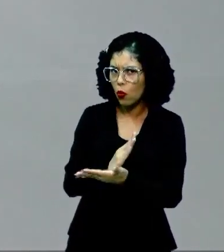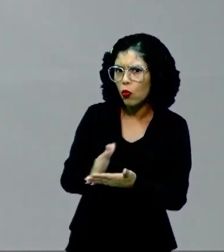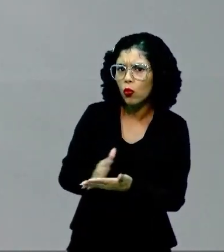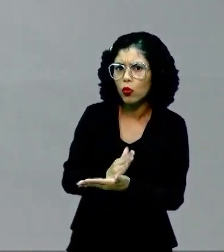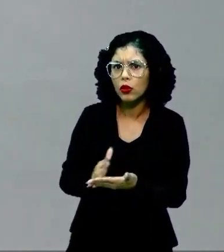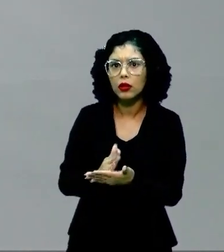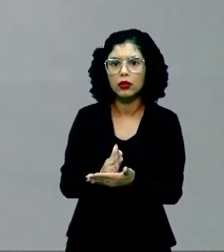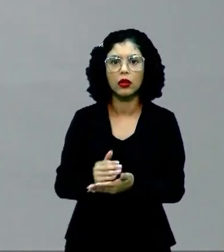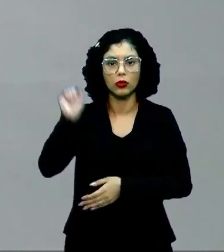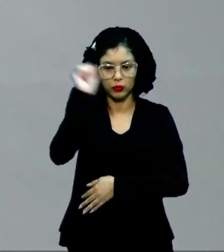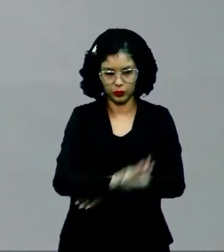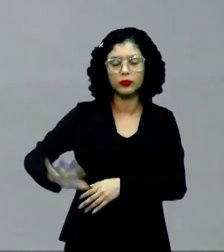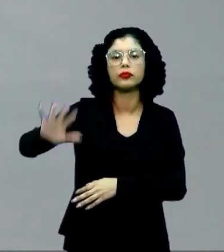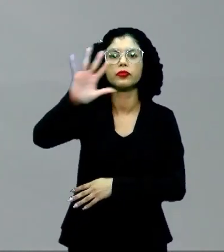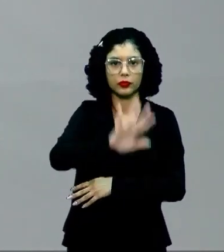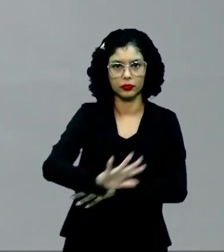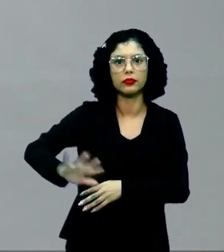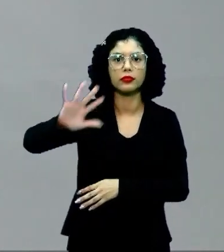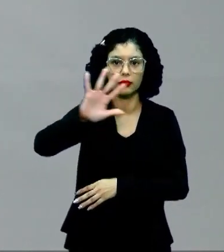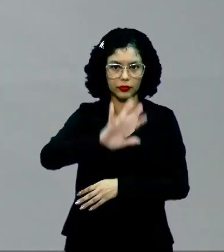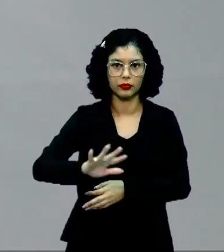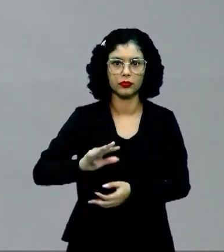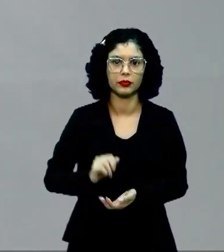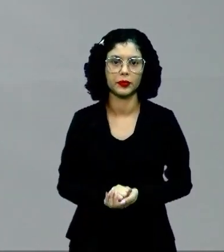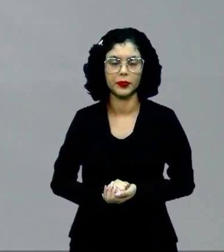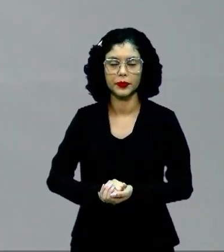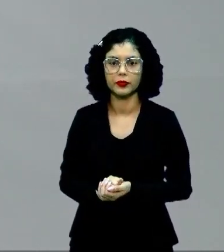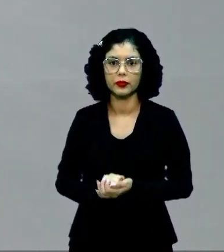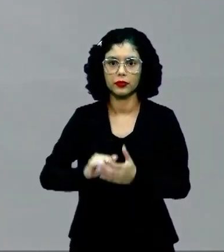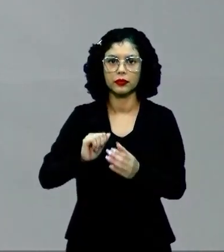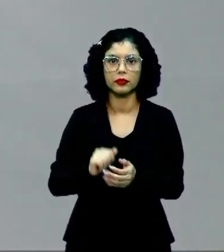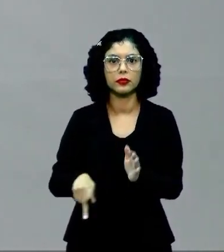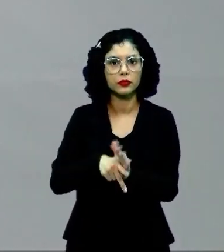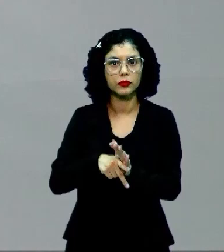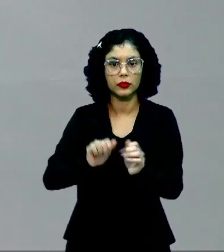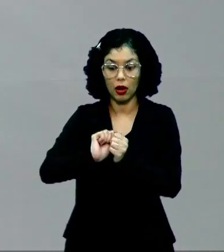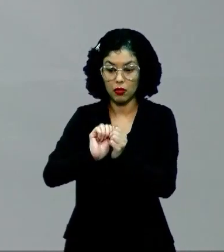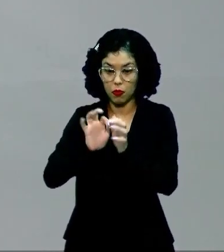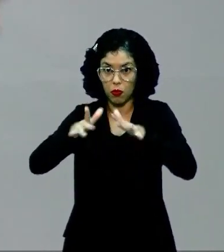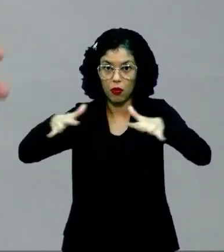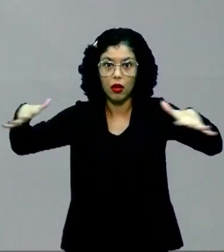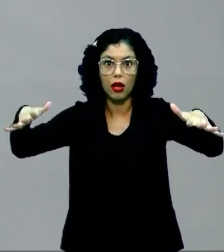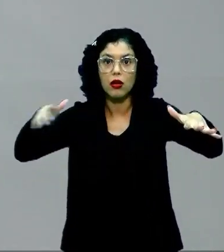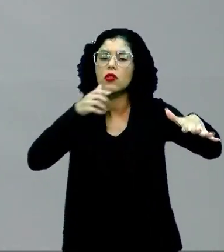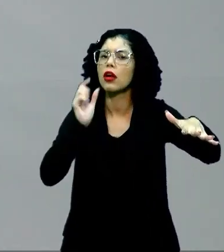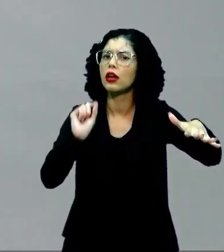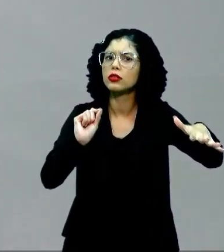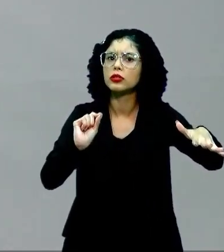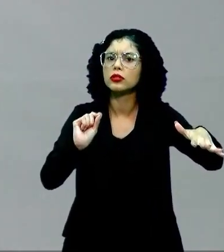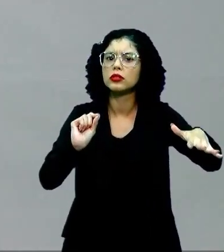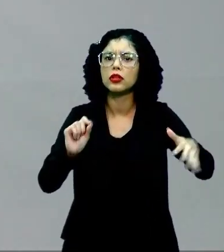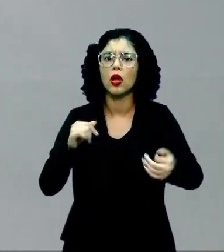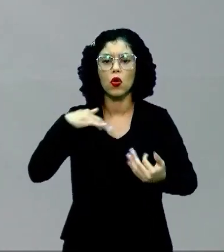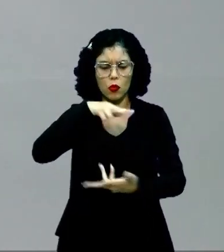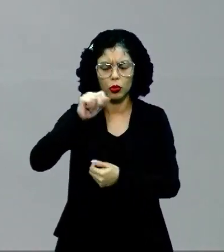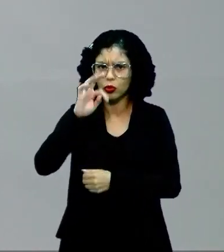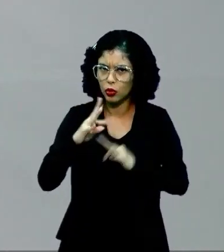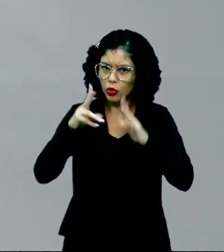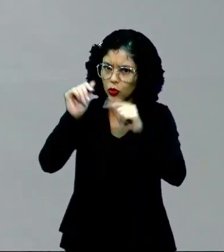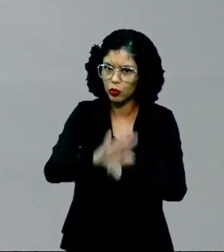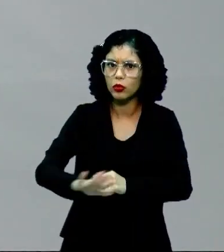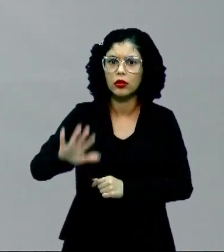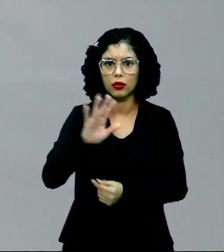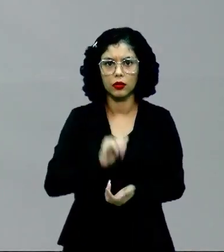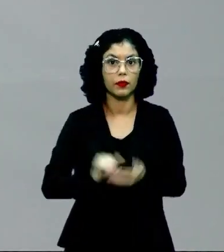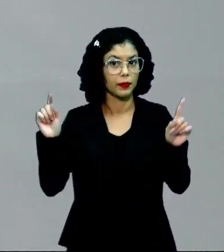algo universal. Era algo de caráter amplo. O que é isso, professor? Universal? Do mundo inteiro? De todo